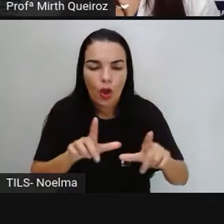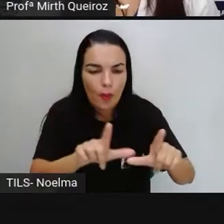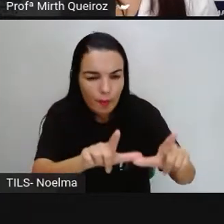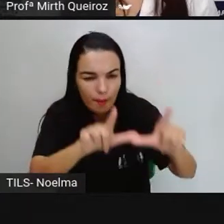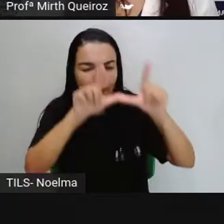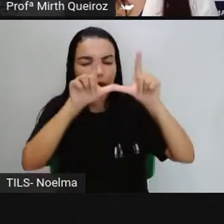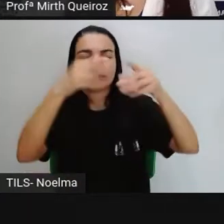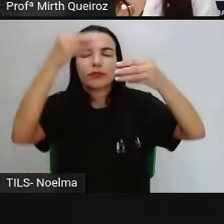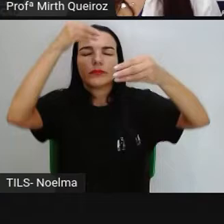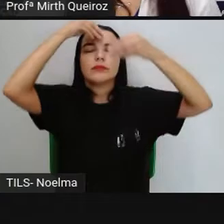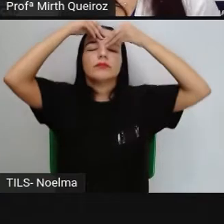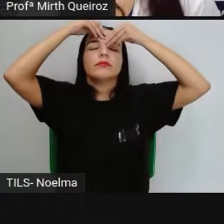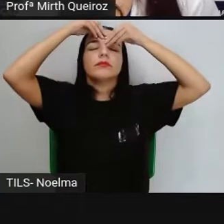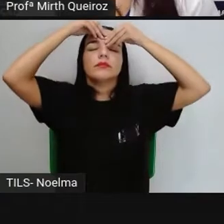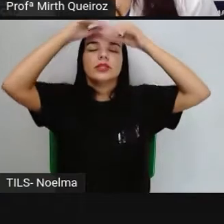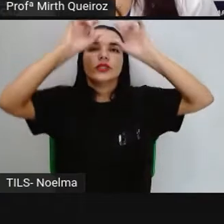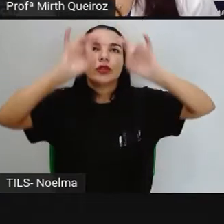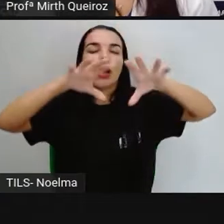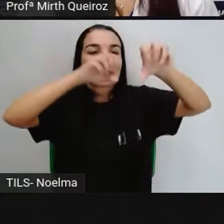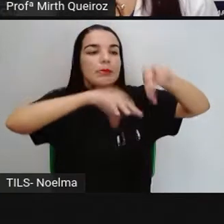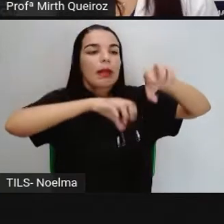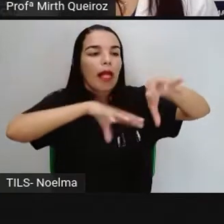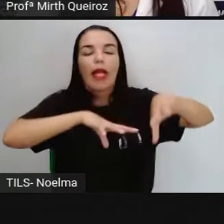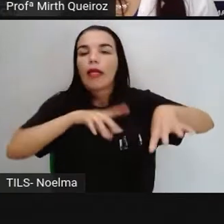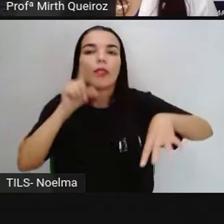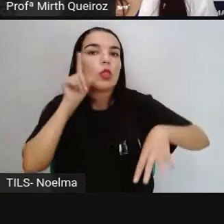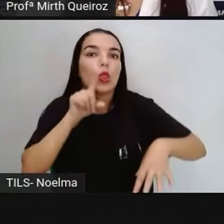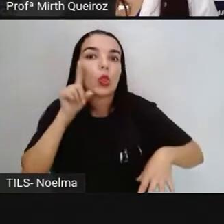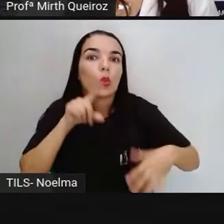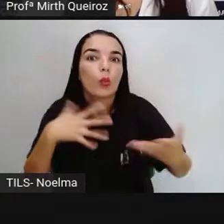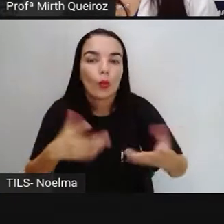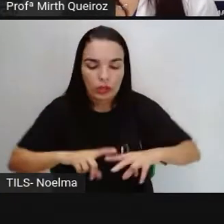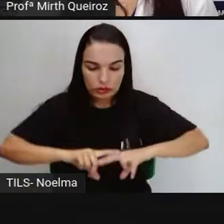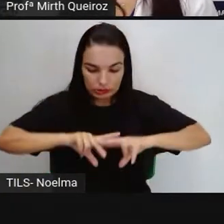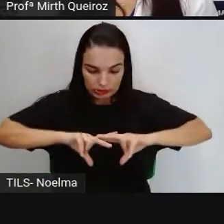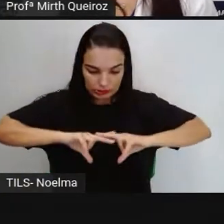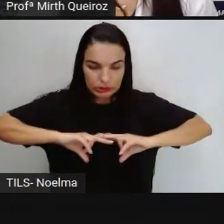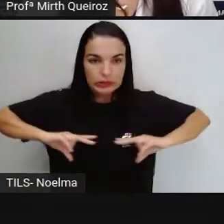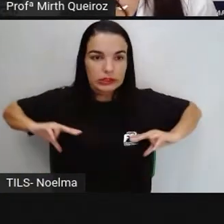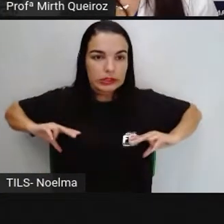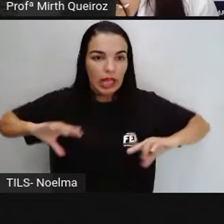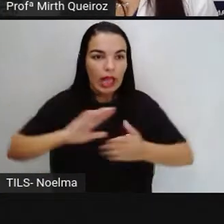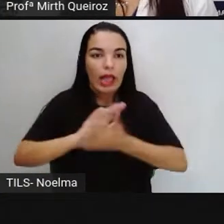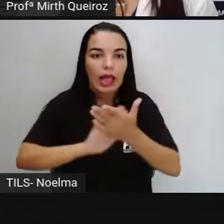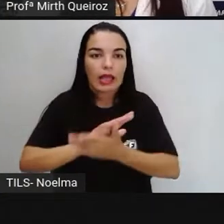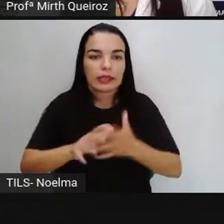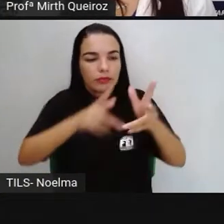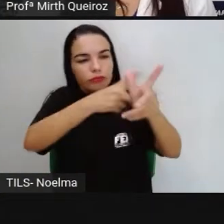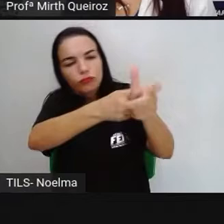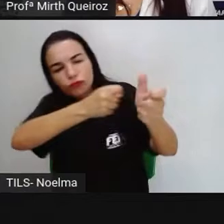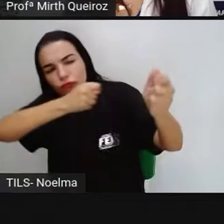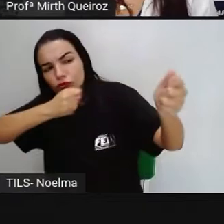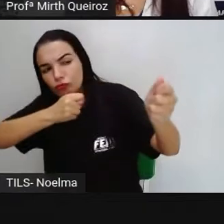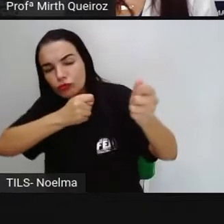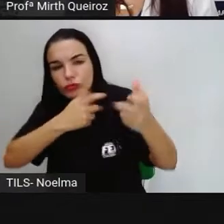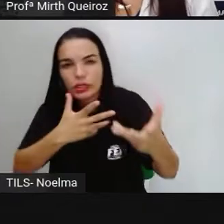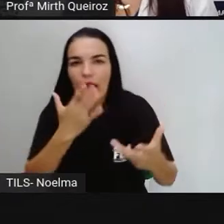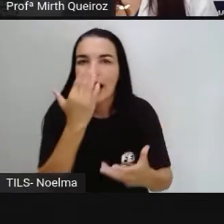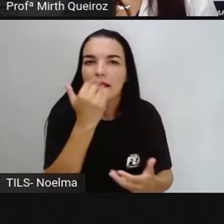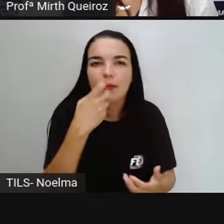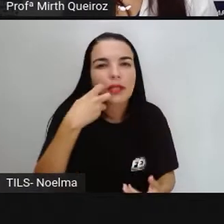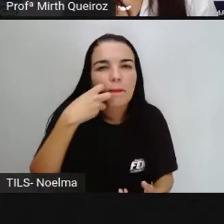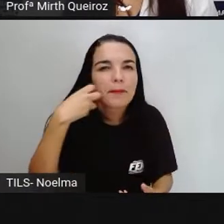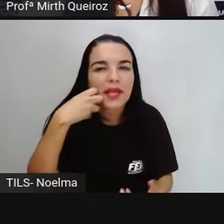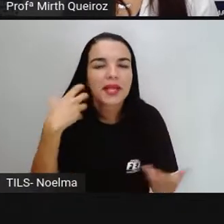o índio, que é nu ou com tanga, né? No meio da floresta, com arco e flecha, se alimenta da pesca,